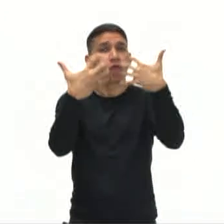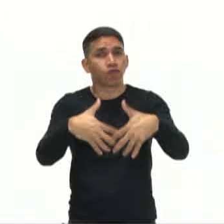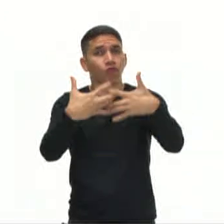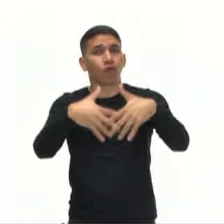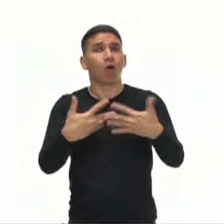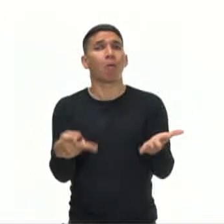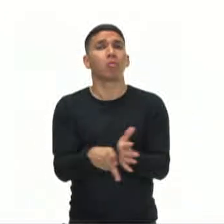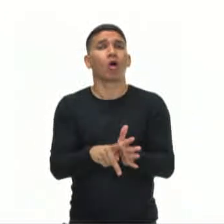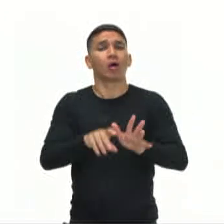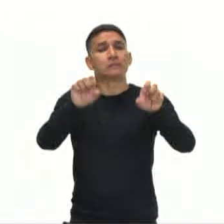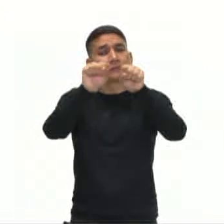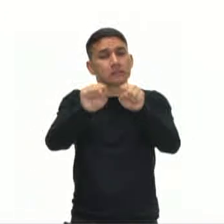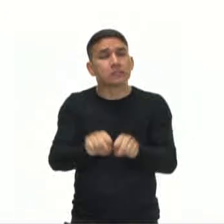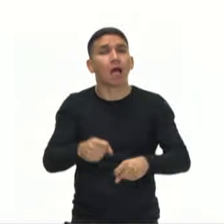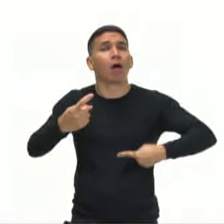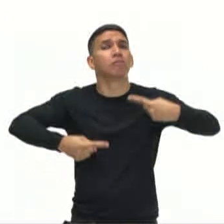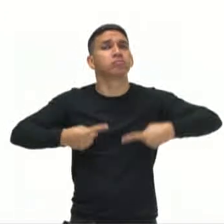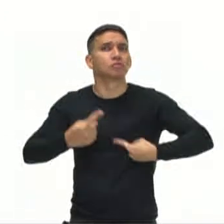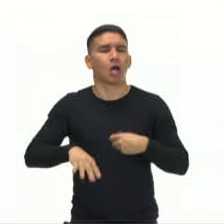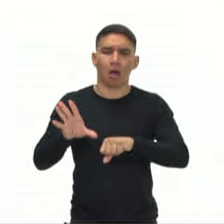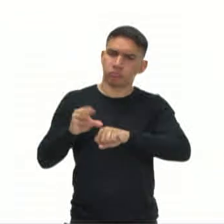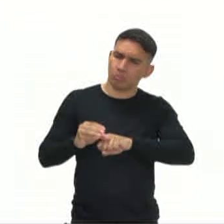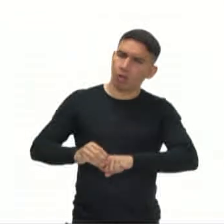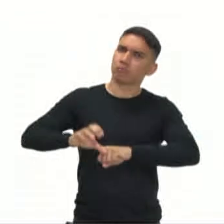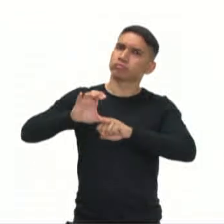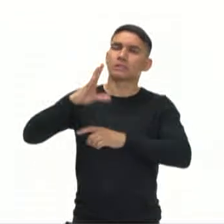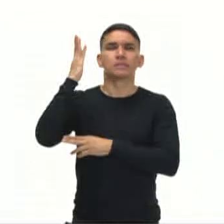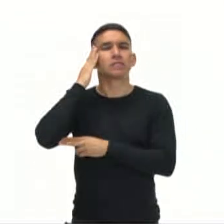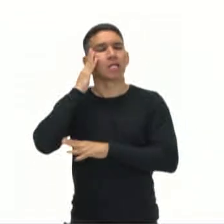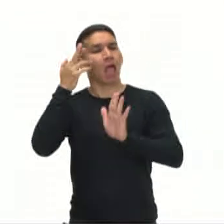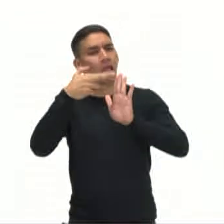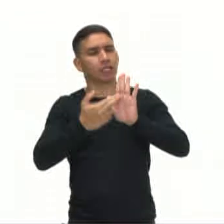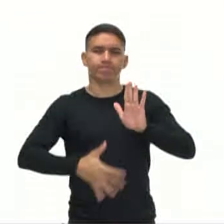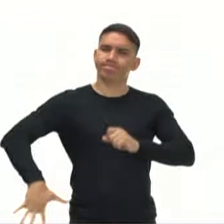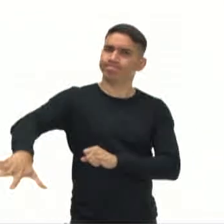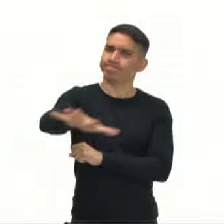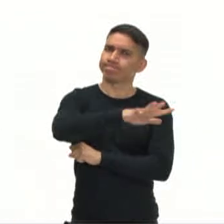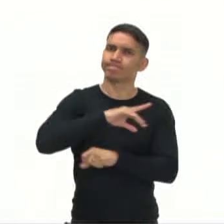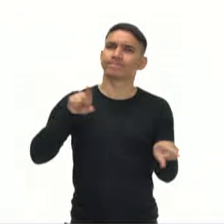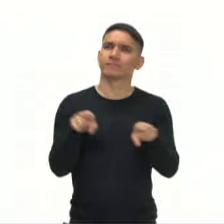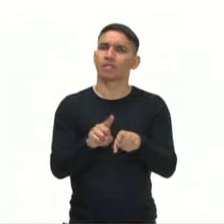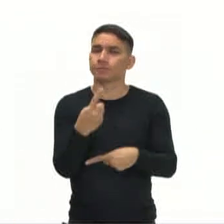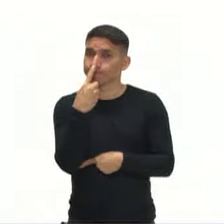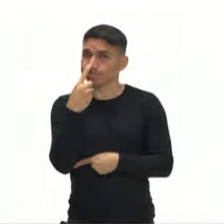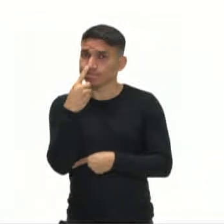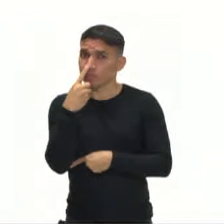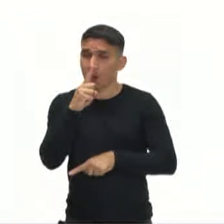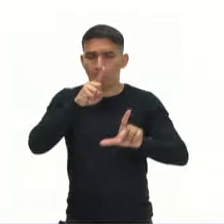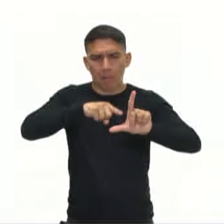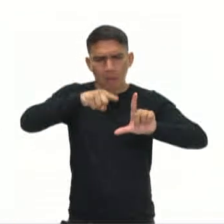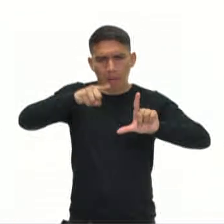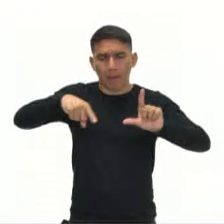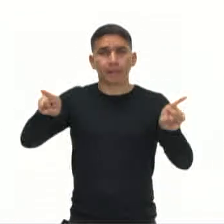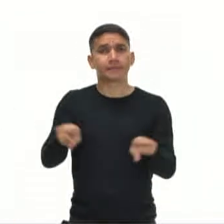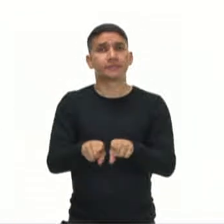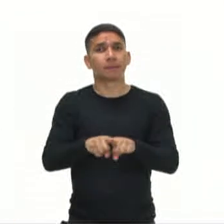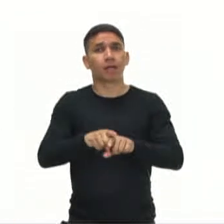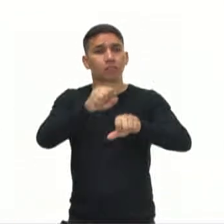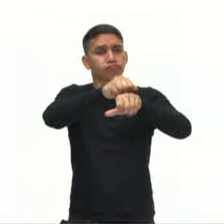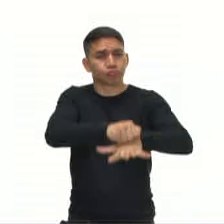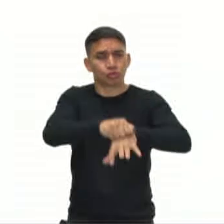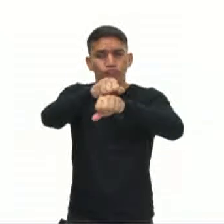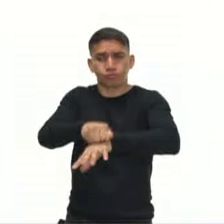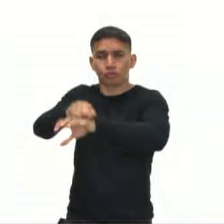sistema político, conhecimento das regras gerais, familiaridade com as estatísticas e as